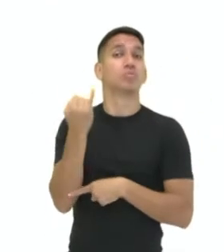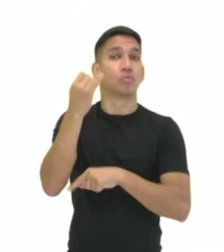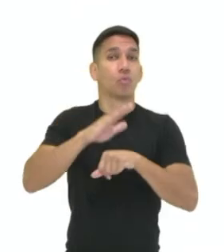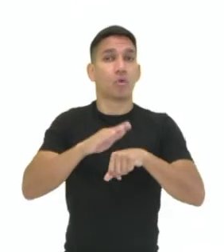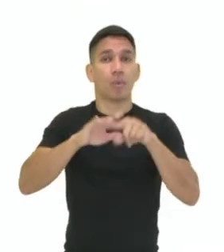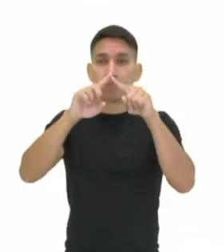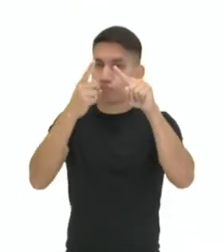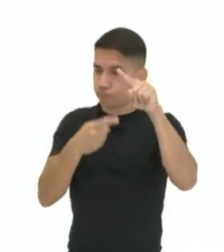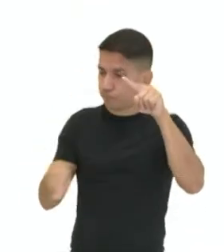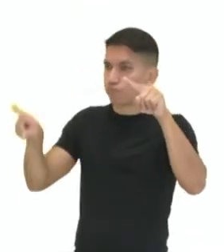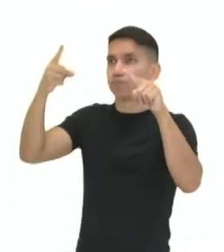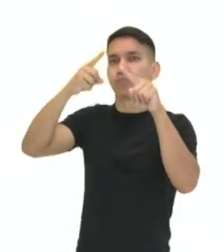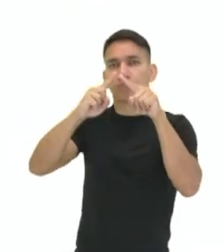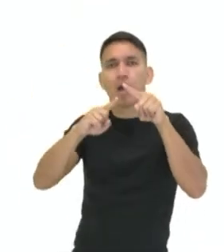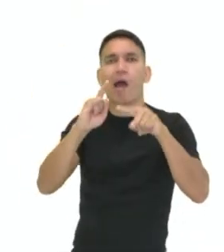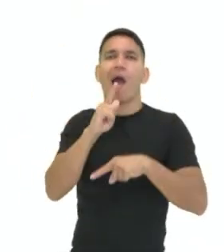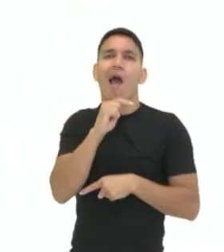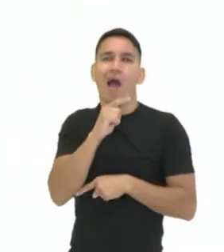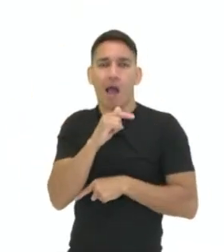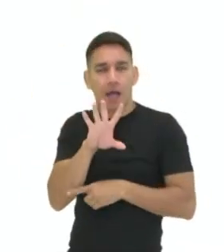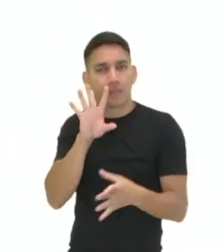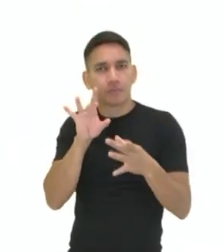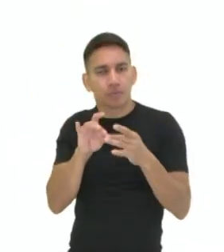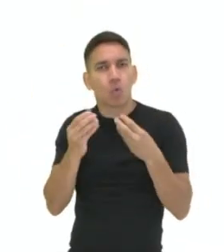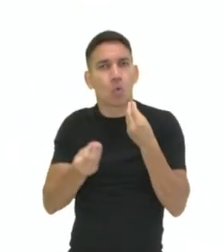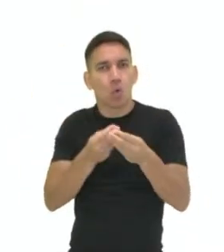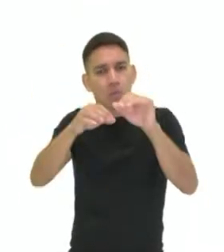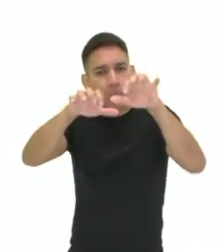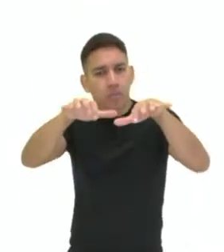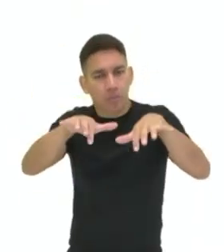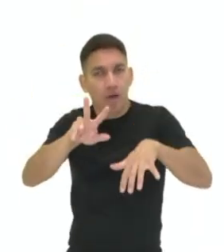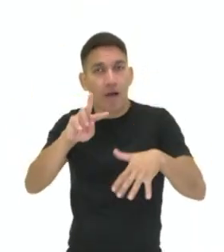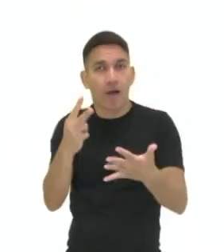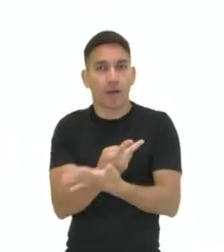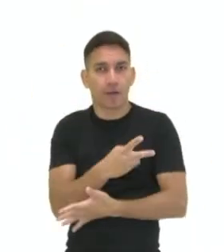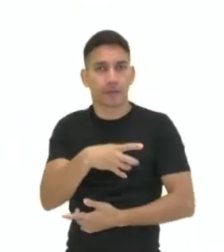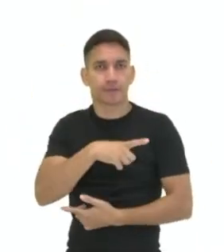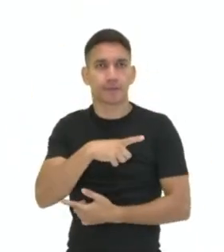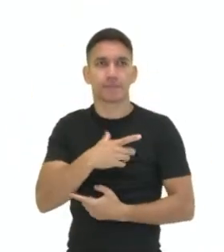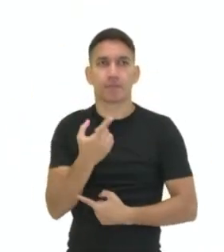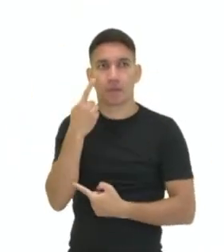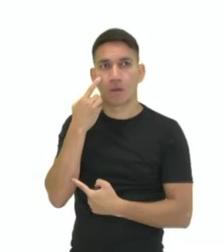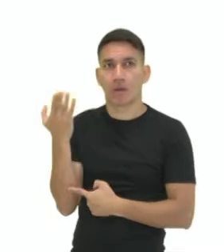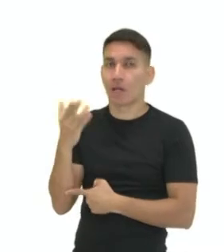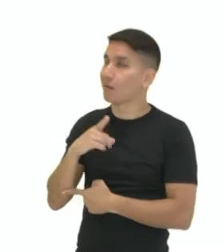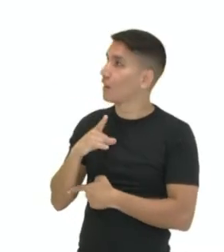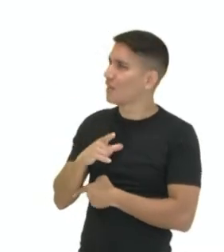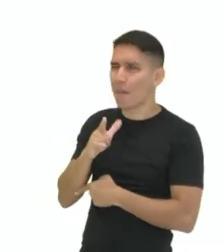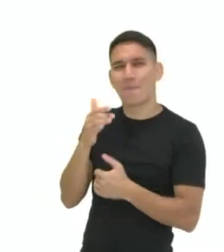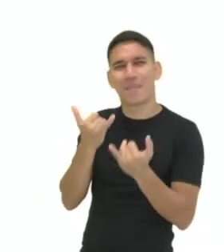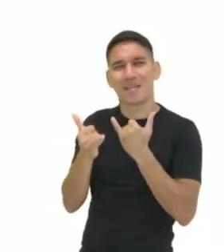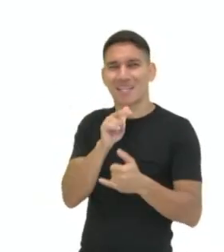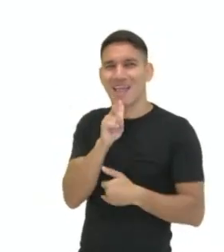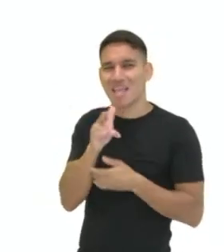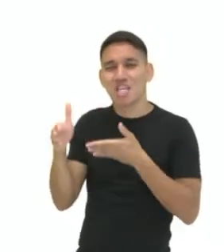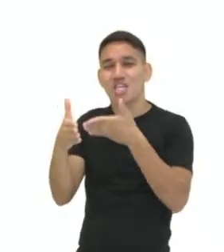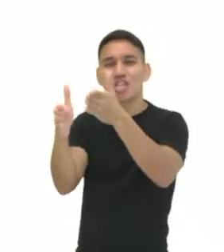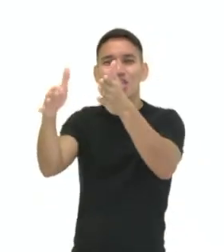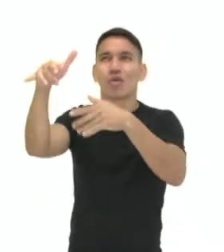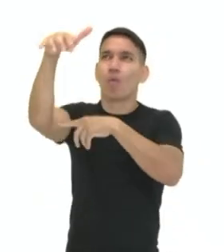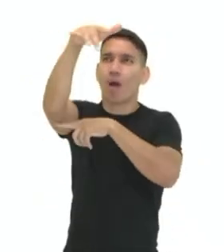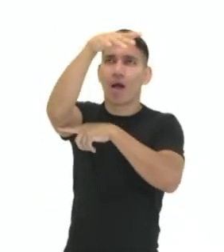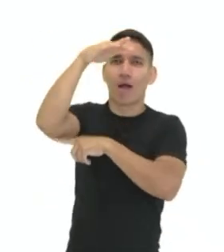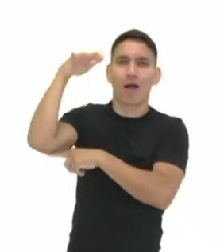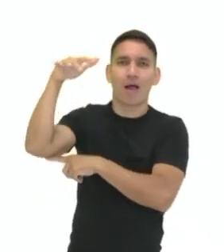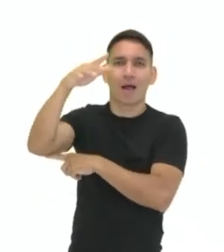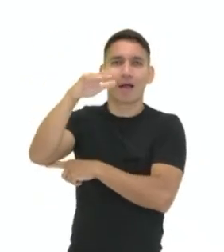na determinação dos níveis de chuva que uma região receberá. Então nós temos aqui um chamado rio aéreo, né? Essa água evaporada aqui do